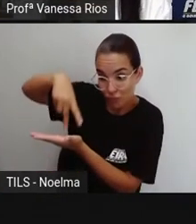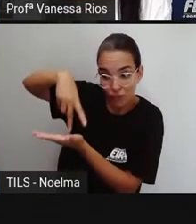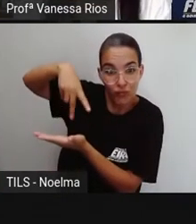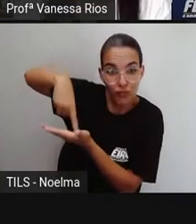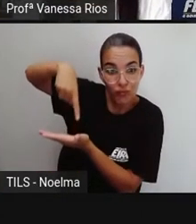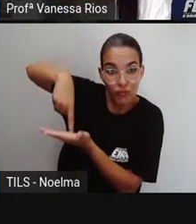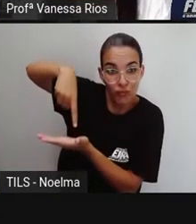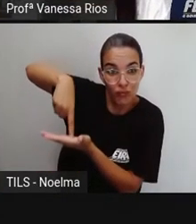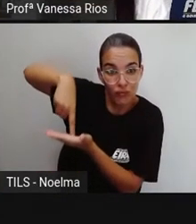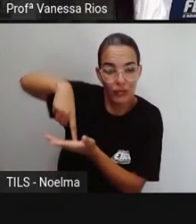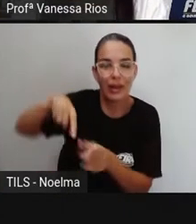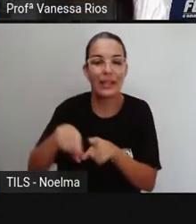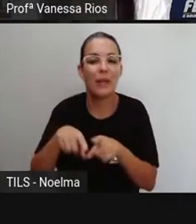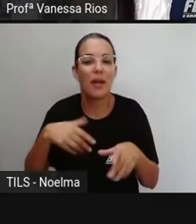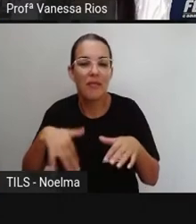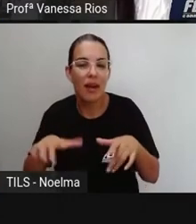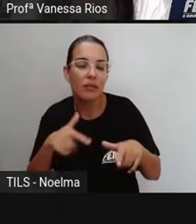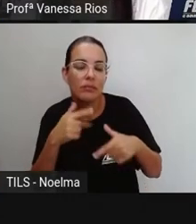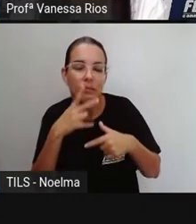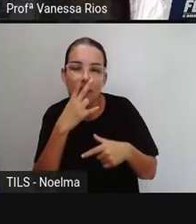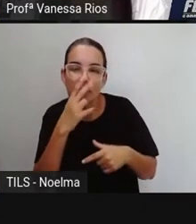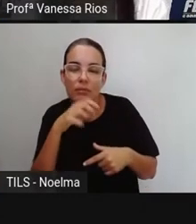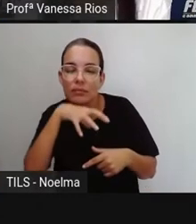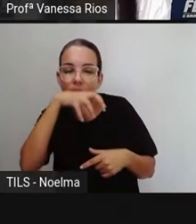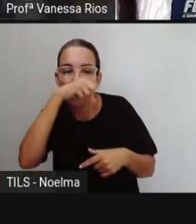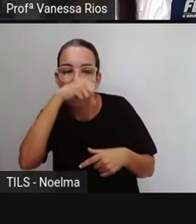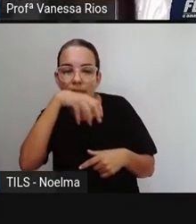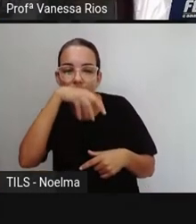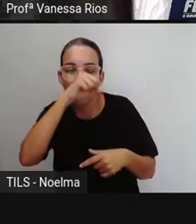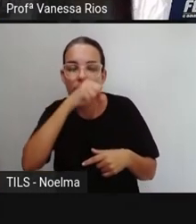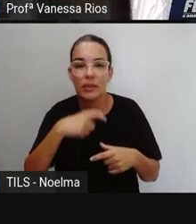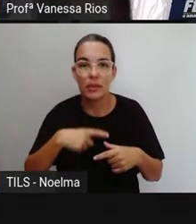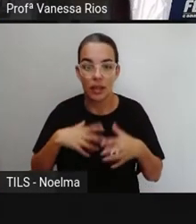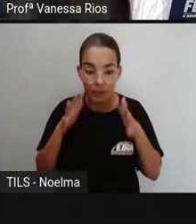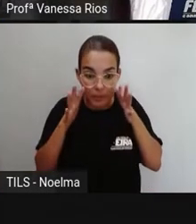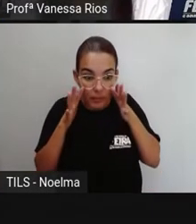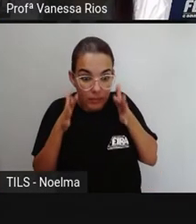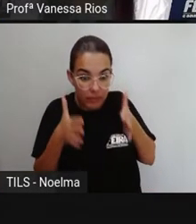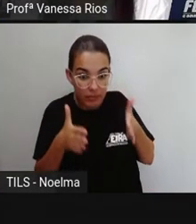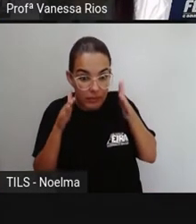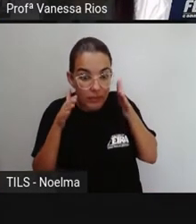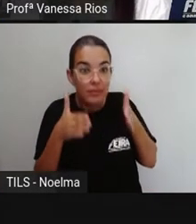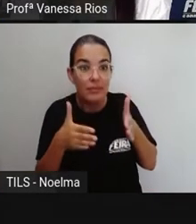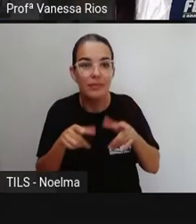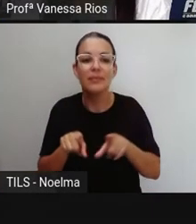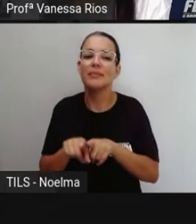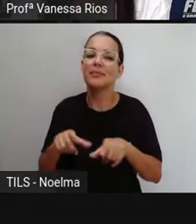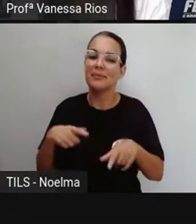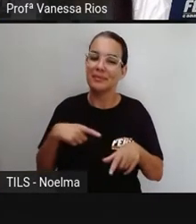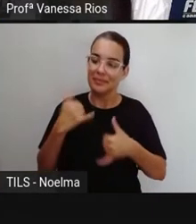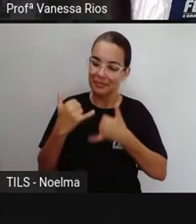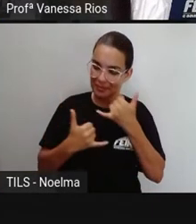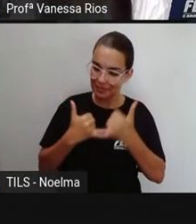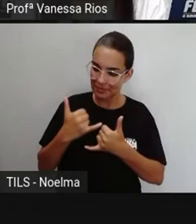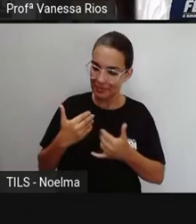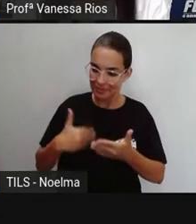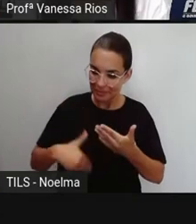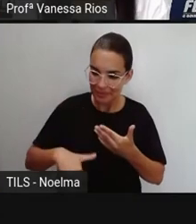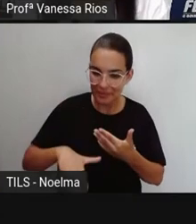também vai trabalhar respiração, concentração. Então, são atividades aí de brincadeiras do dia a dia, mas que